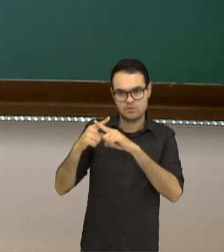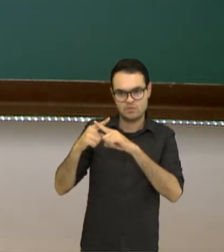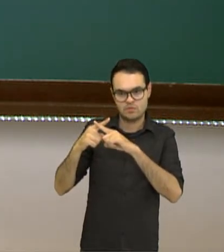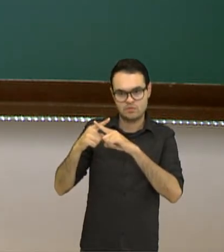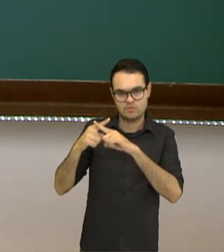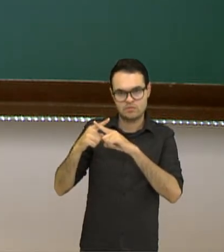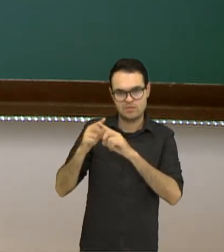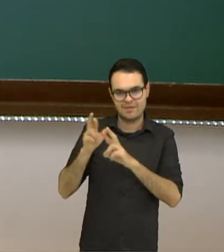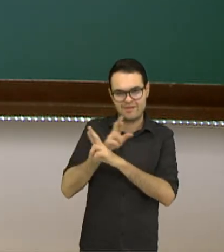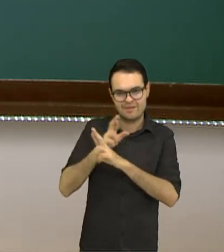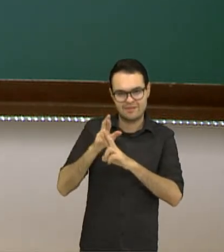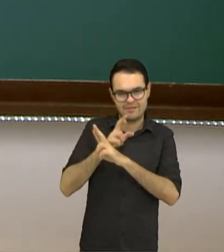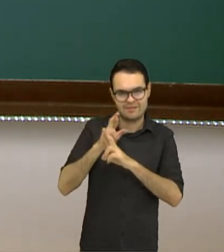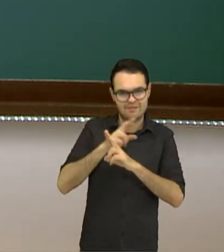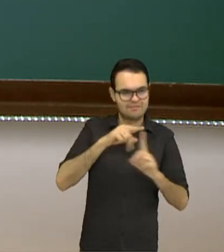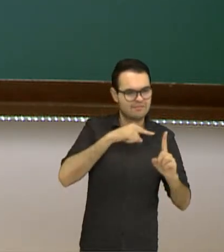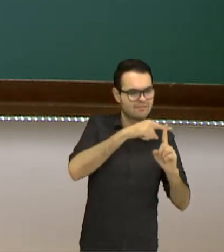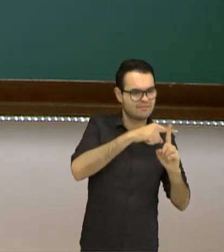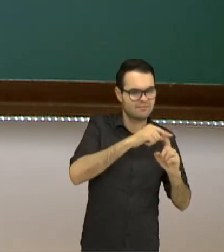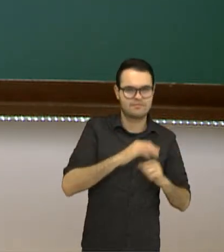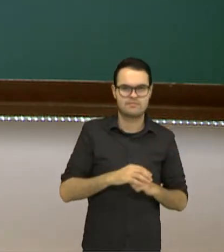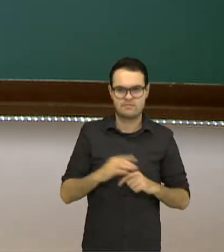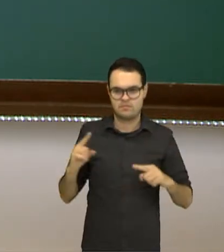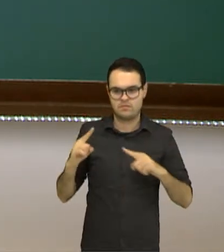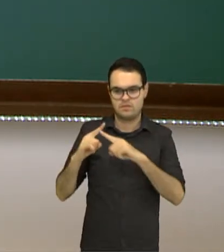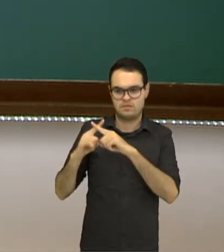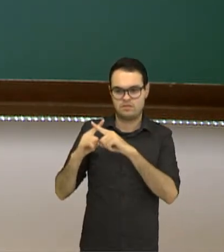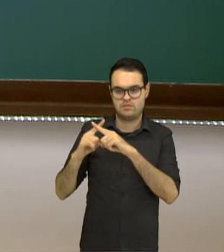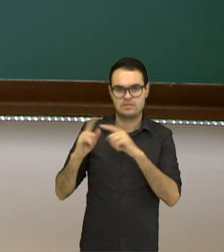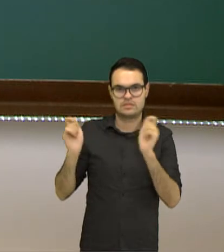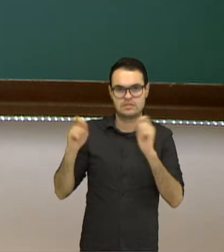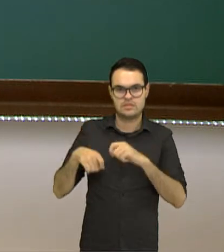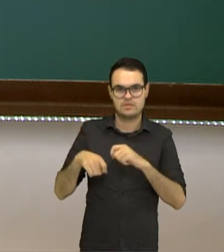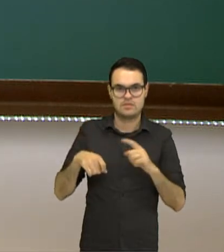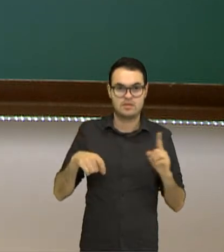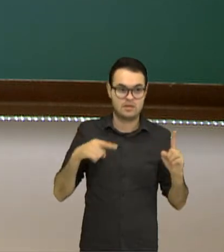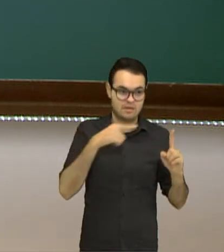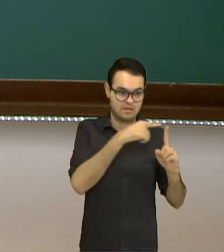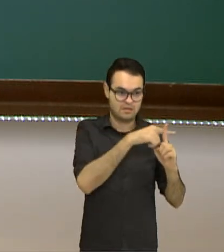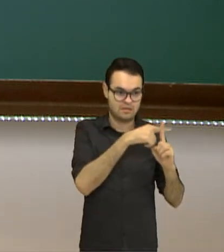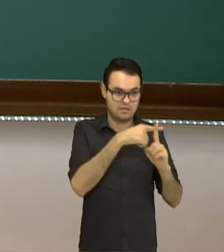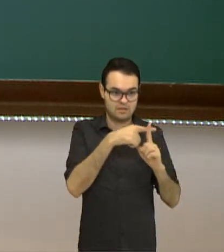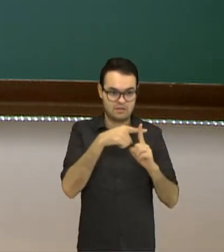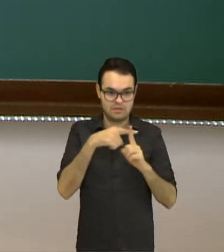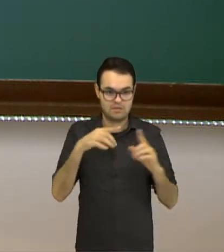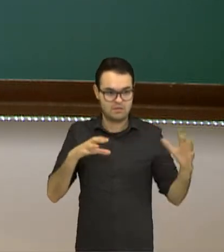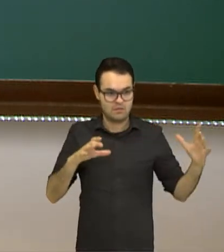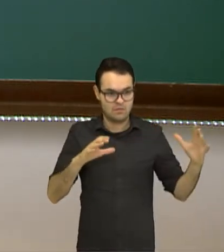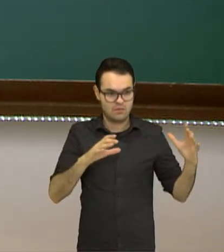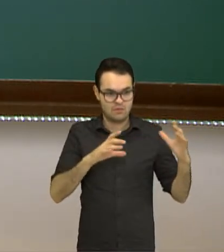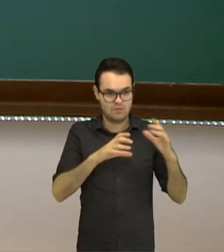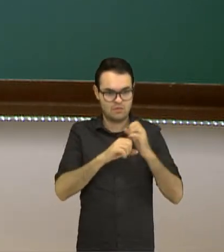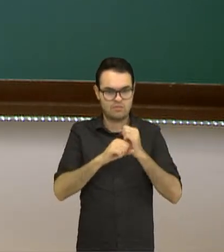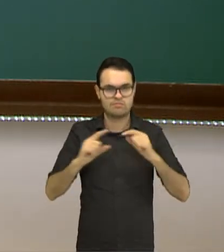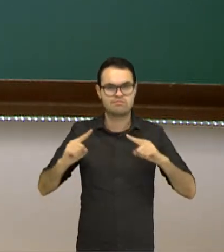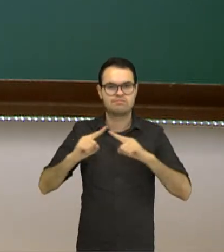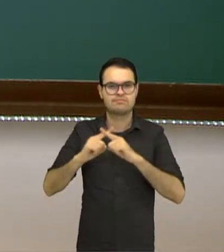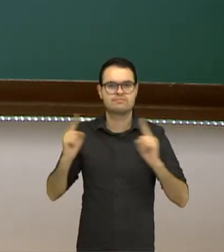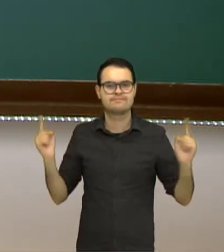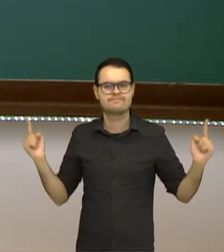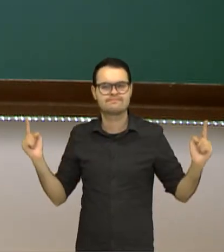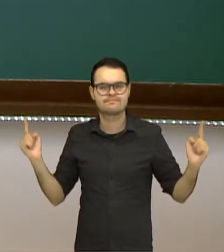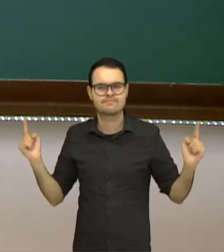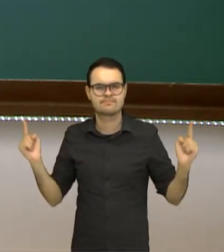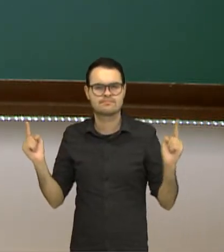adição? A multiplicação eu posso escrever como uma soma de parcelas iguais. Então, é uma forma